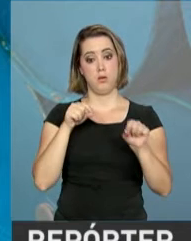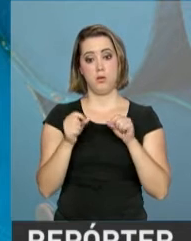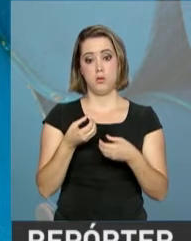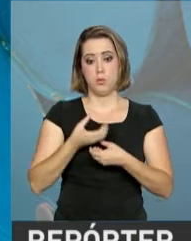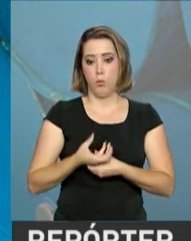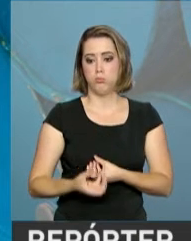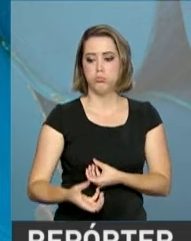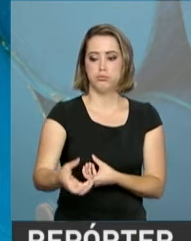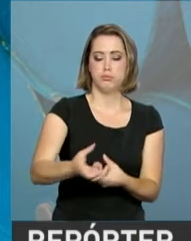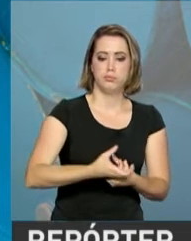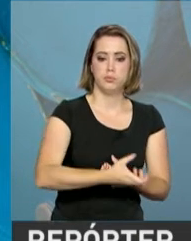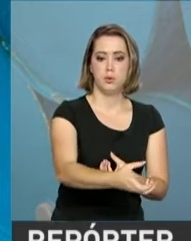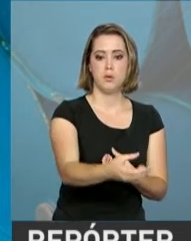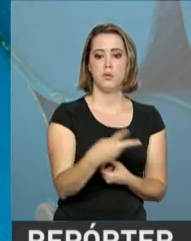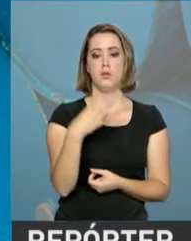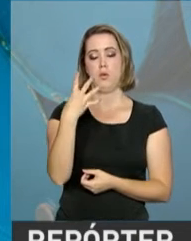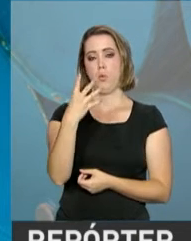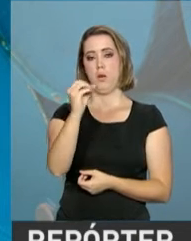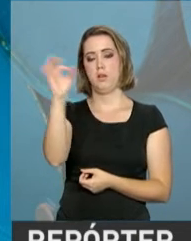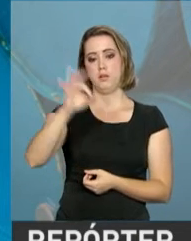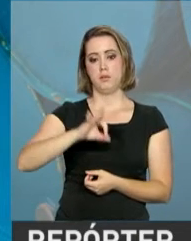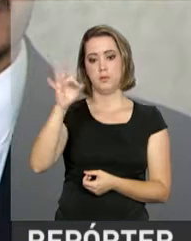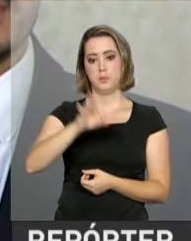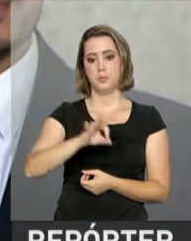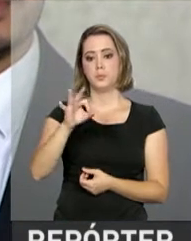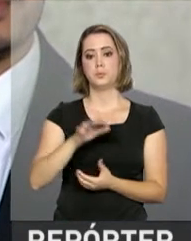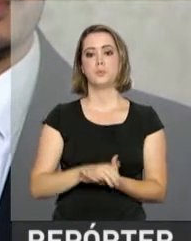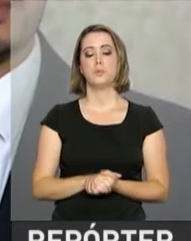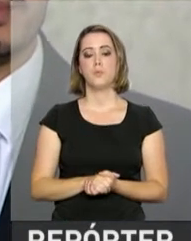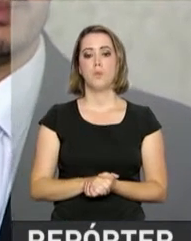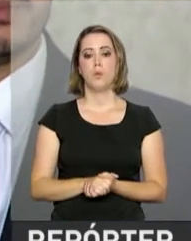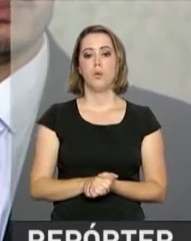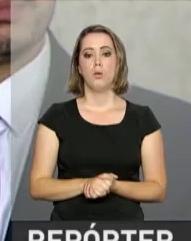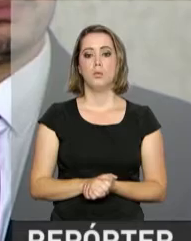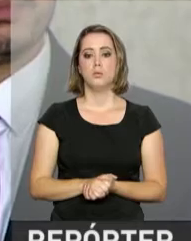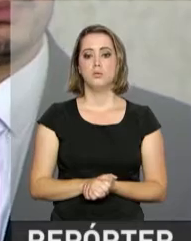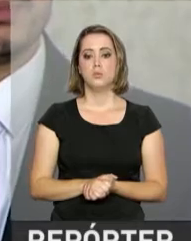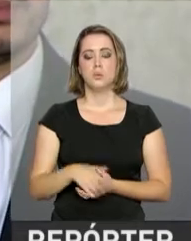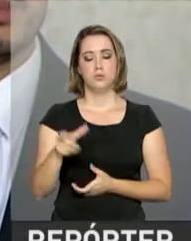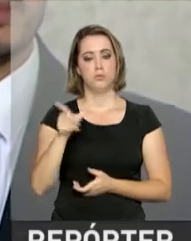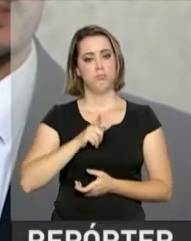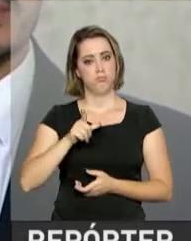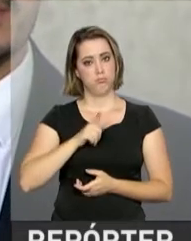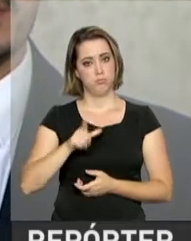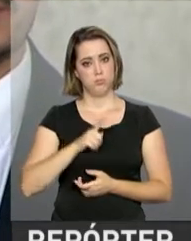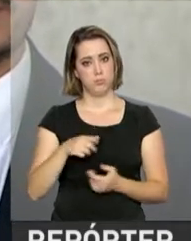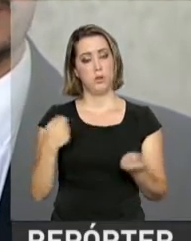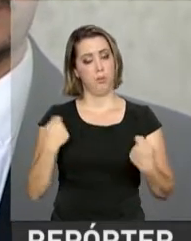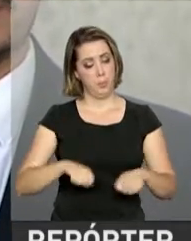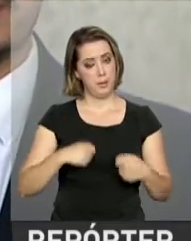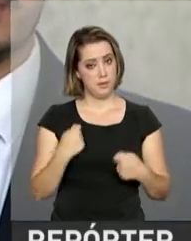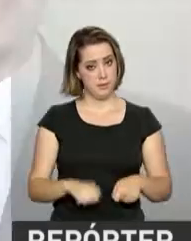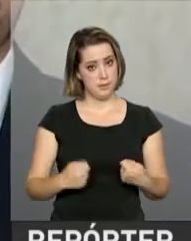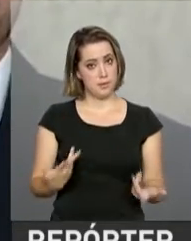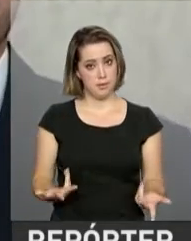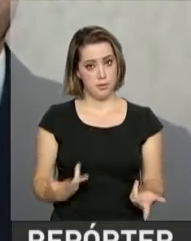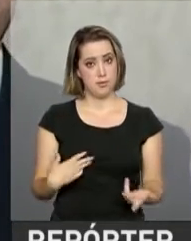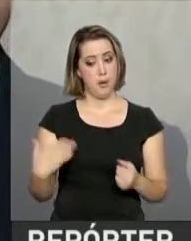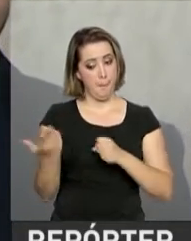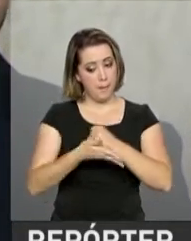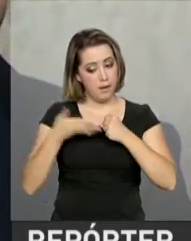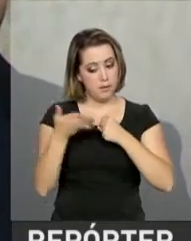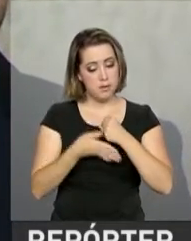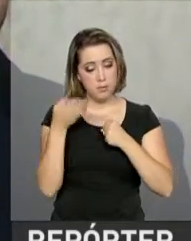de produção em 25% têm posição porque a gente quer que elas cumpram esse conteúdo então